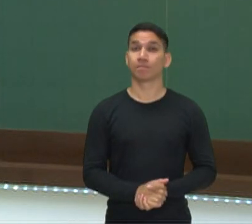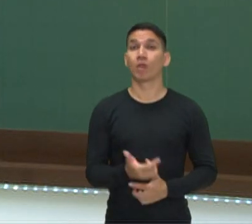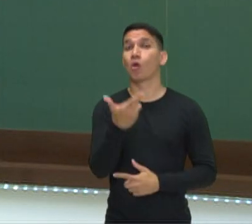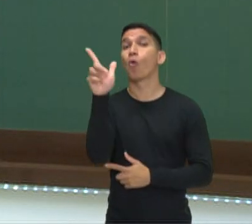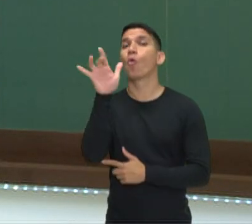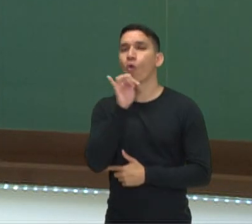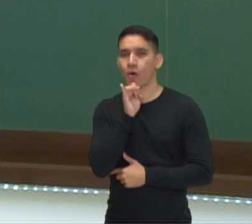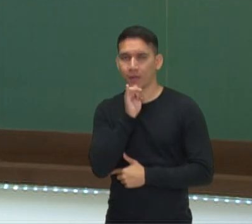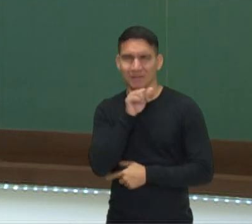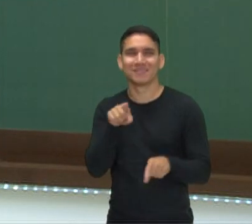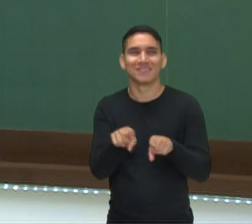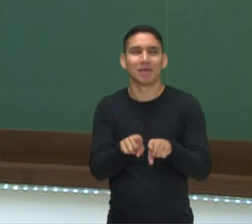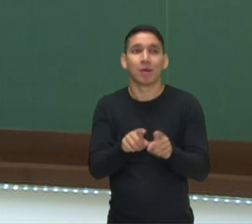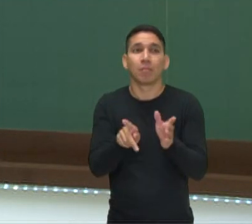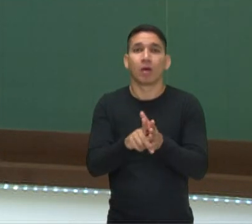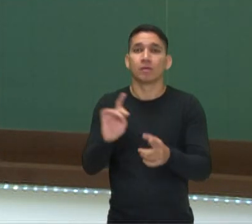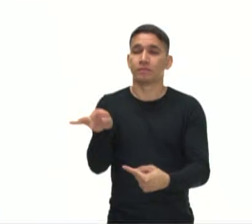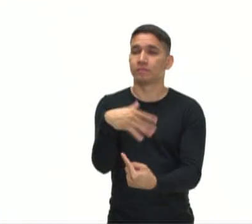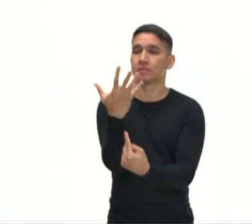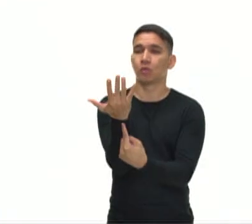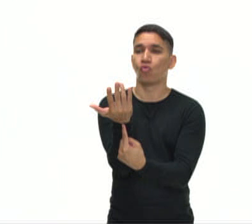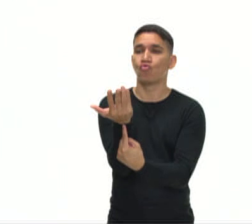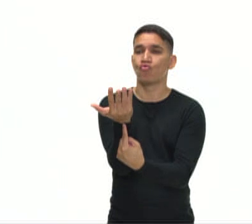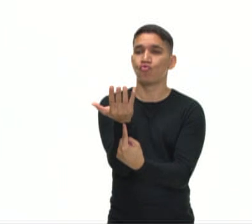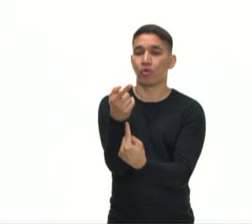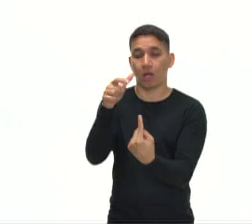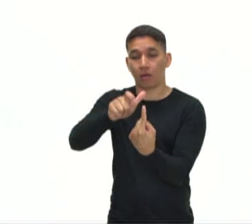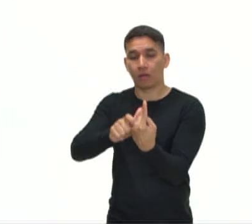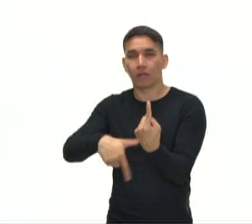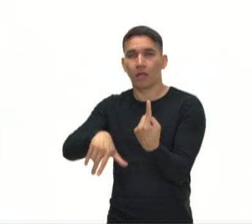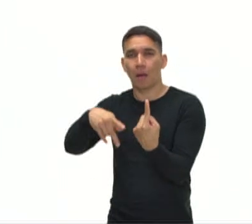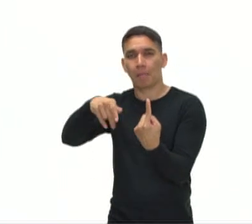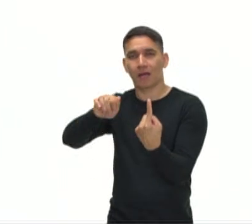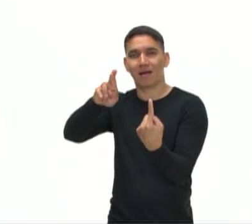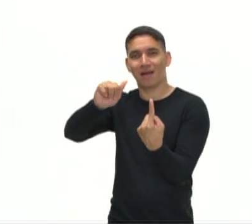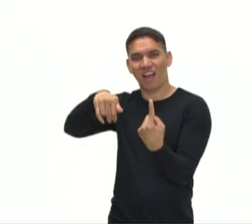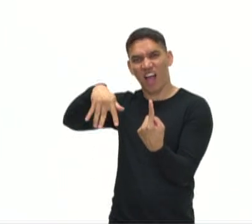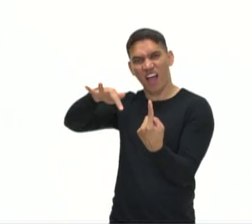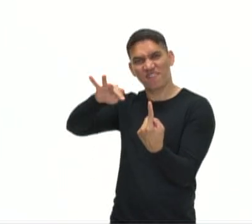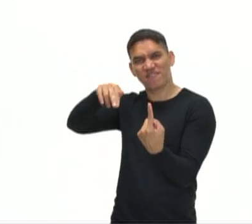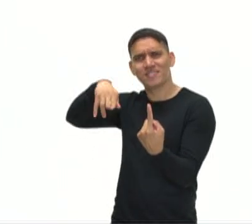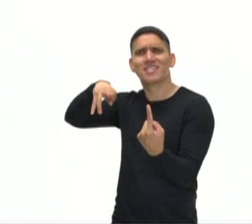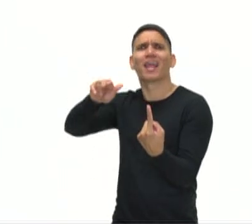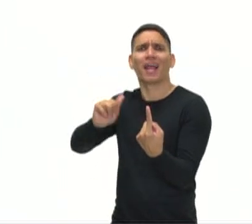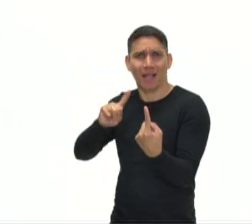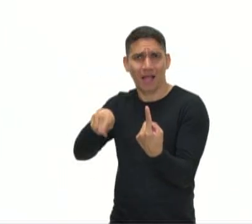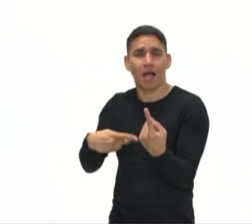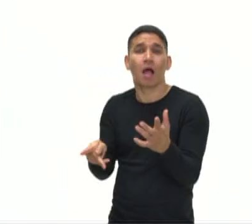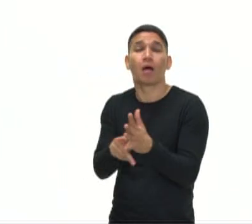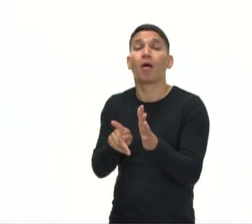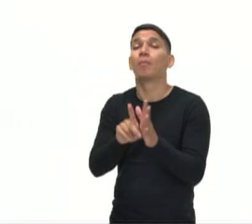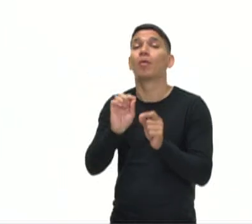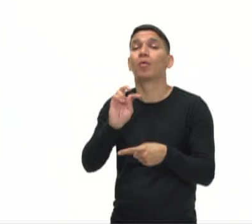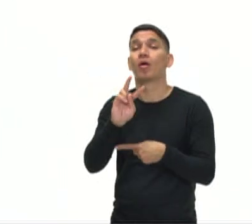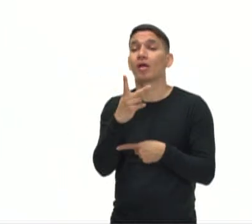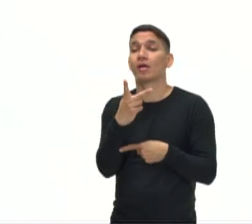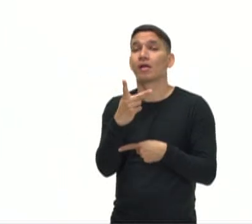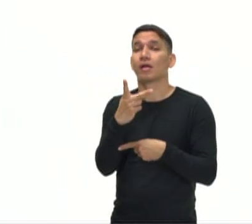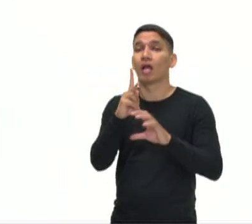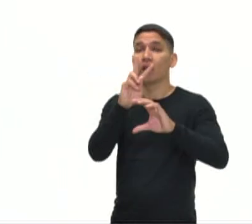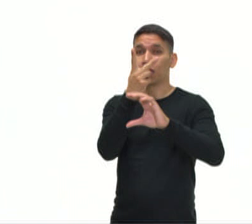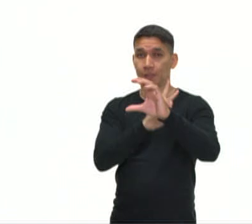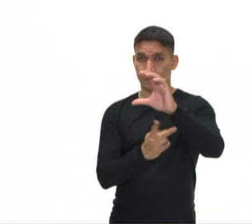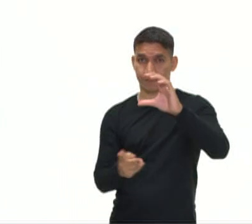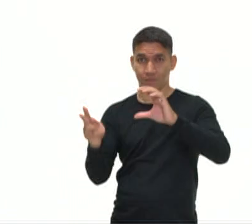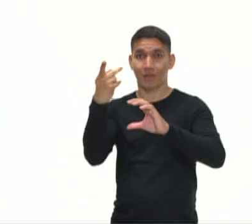Outro exemplo é a queima de uma vela. A parafina é um hidrocarboneto, isso é composta por carbono e hidrogênio.